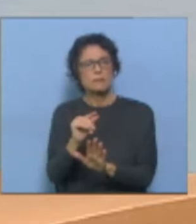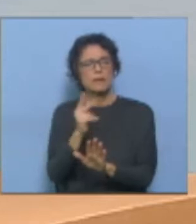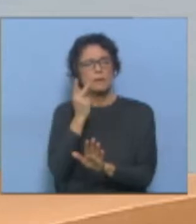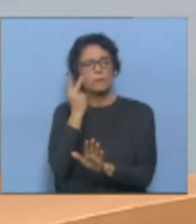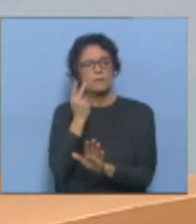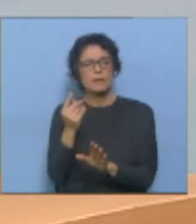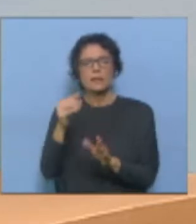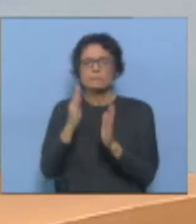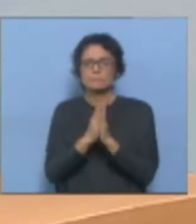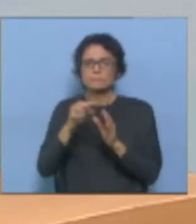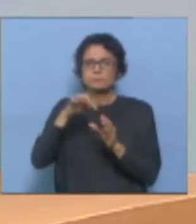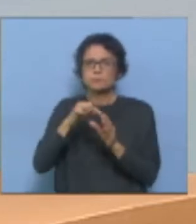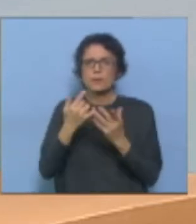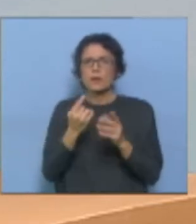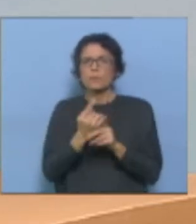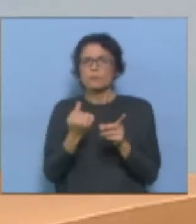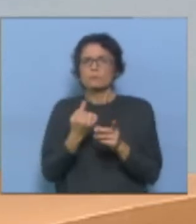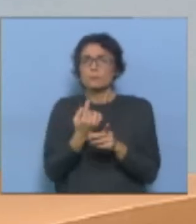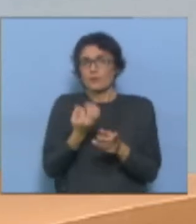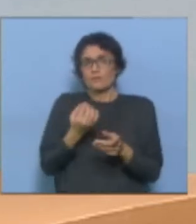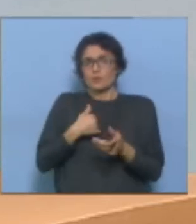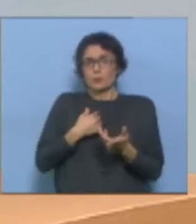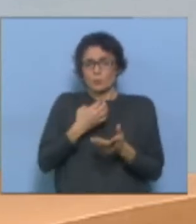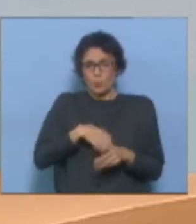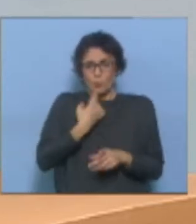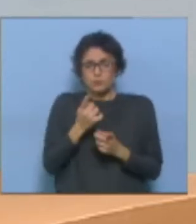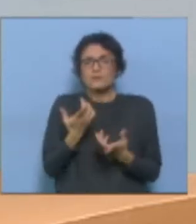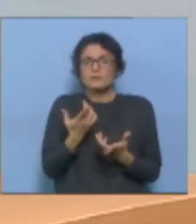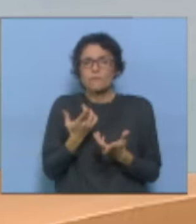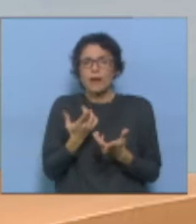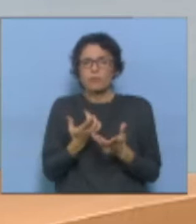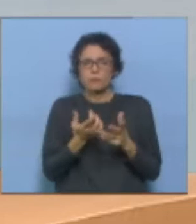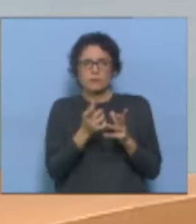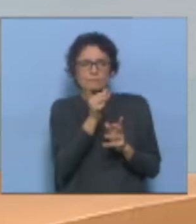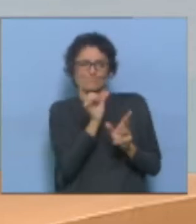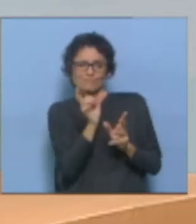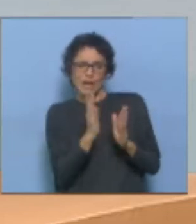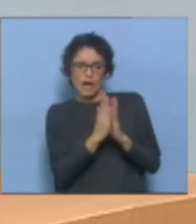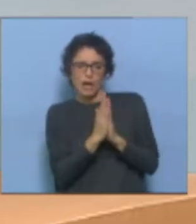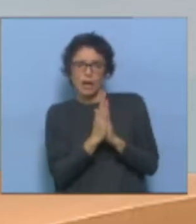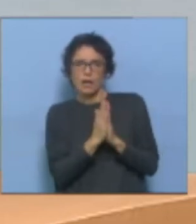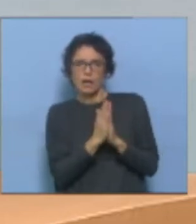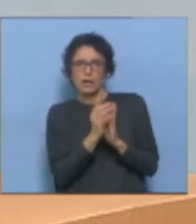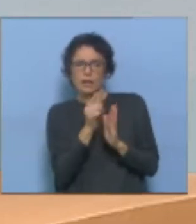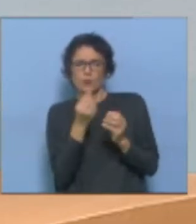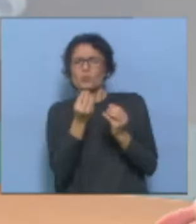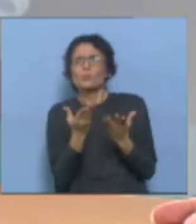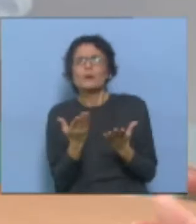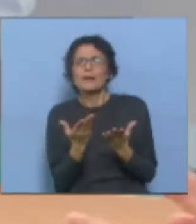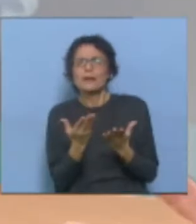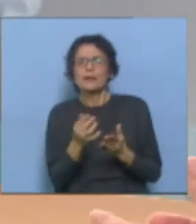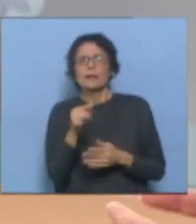não sabia muito bem o que era ser religioso. E na ideia... Podem muitas pessoas dizer, eu também sou religioso, não é? Eu também sou religiosa.